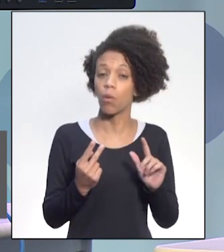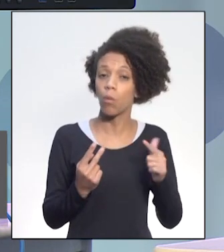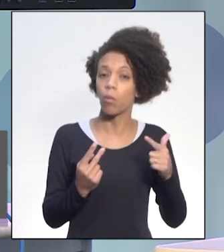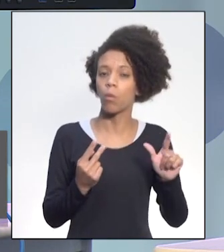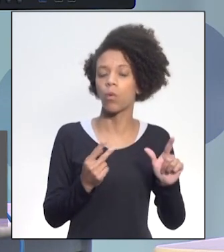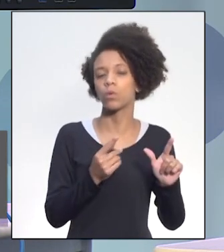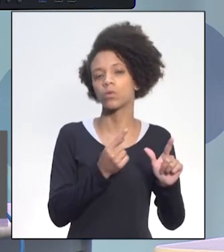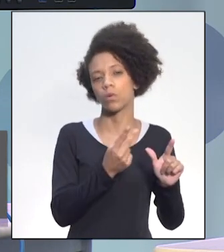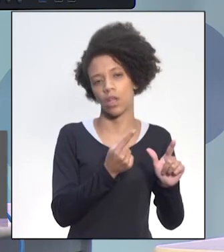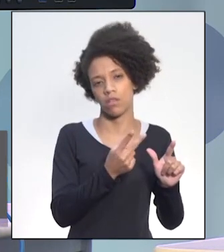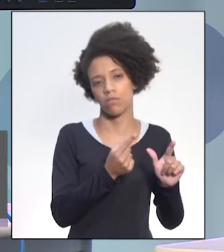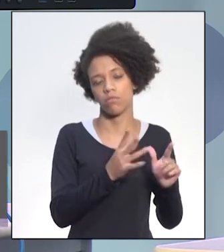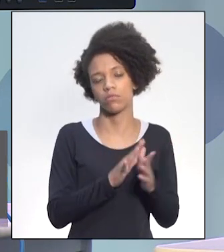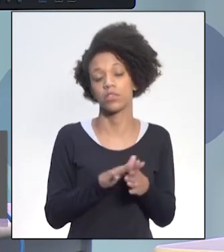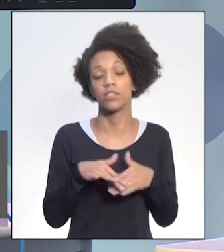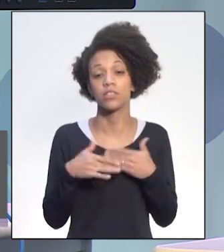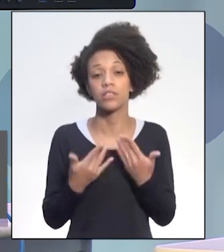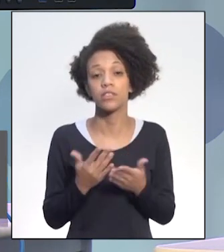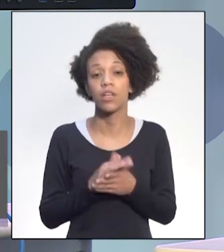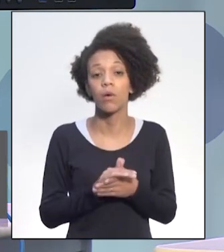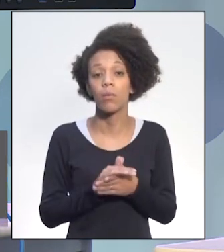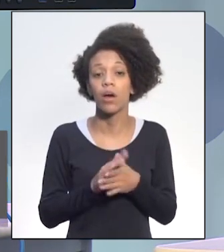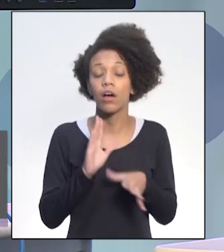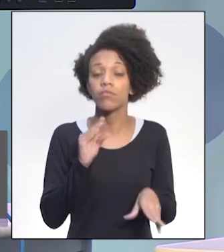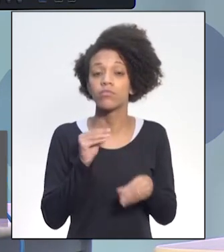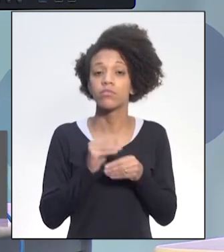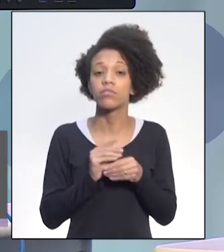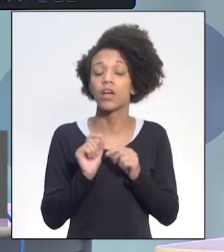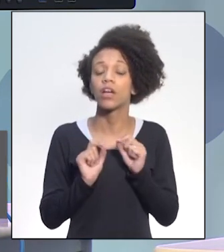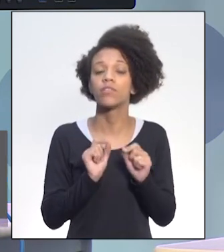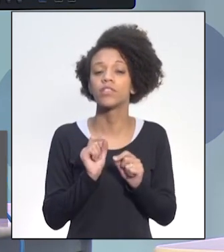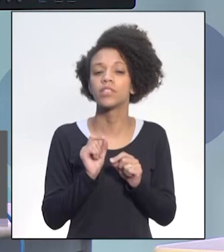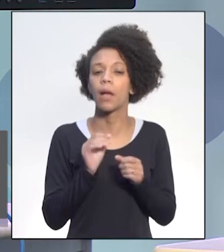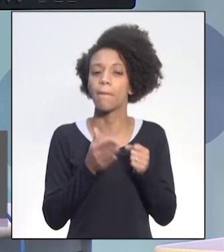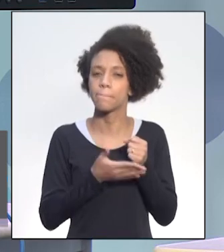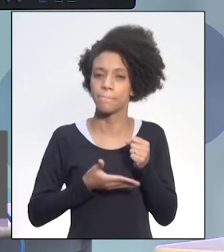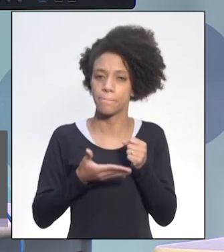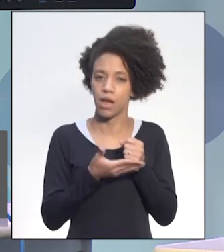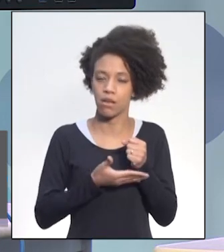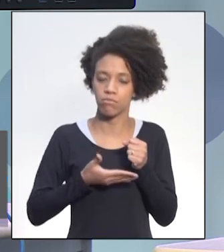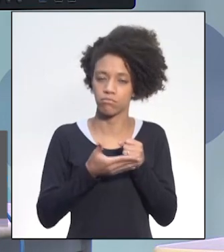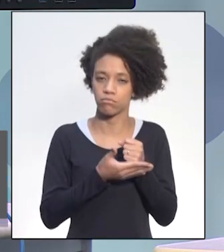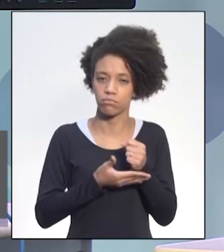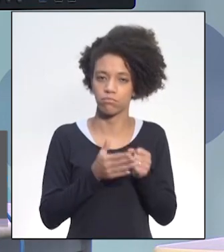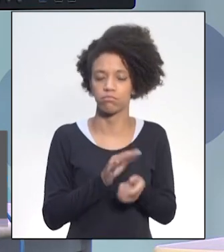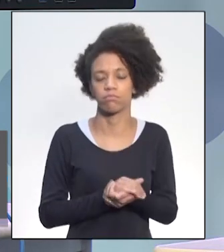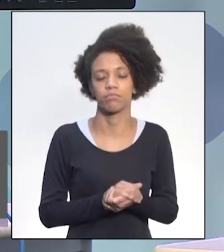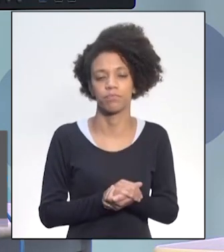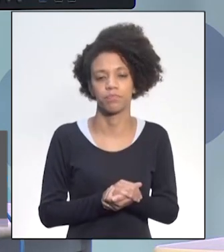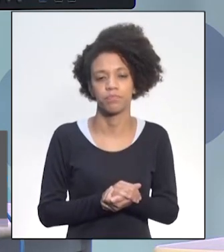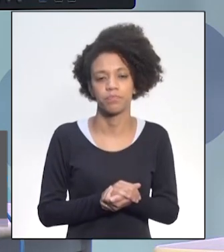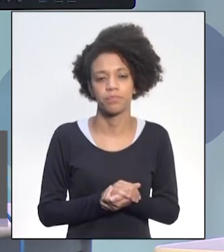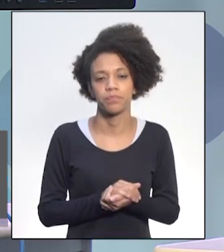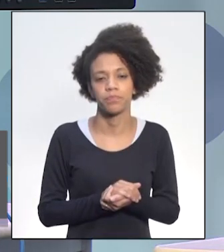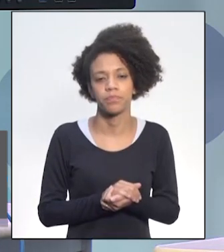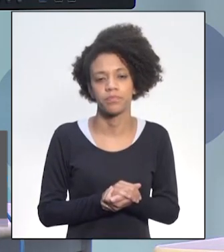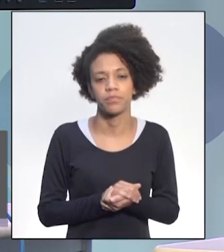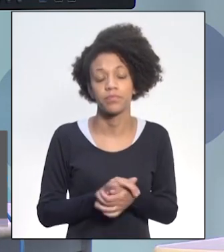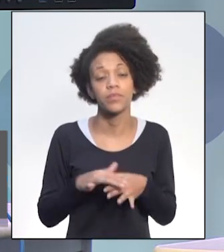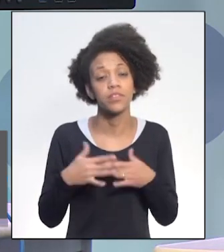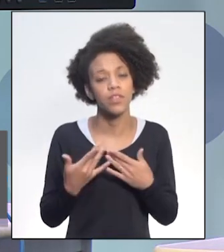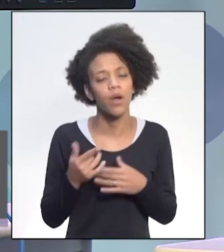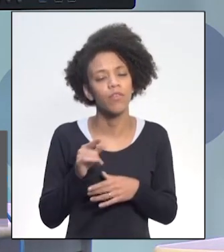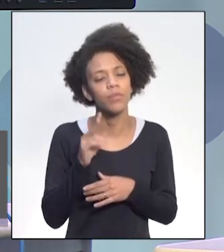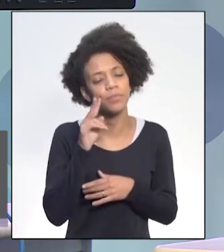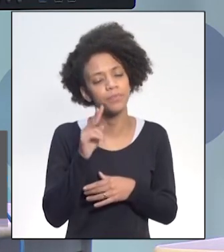ser 12. Então, essa solução vai ser básica. Perfeito? Então,